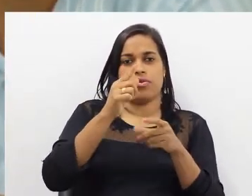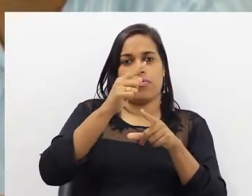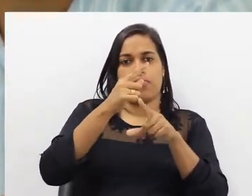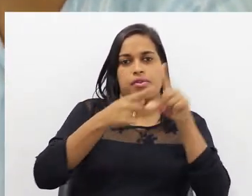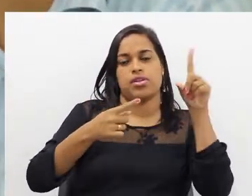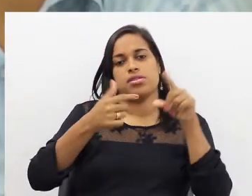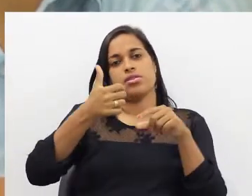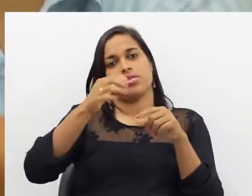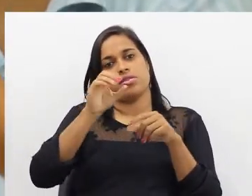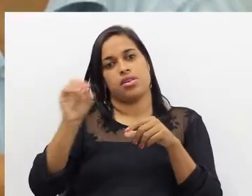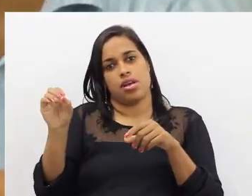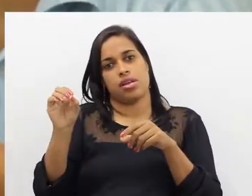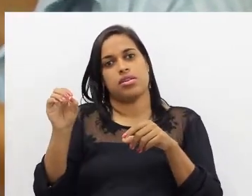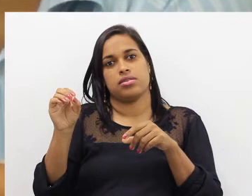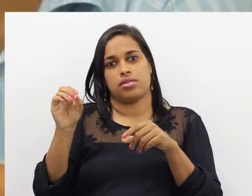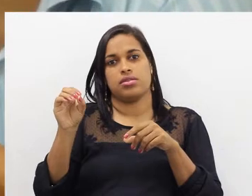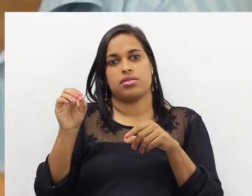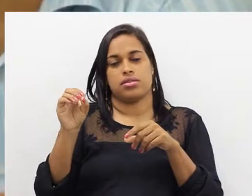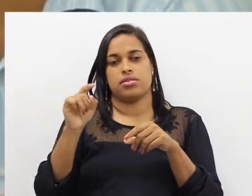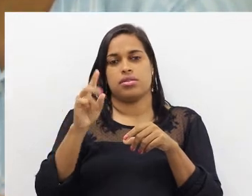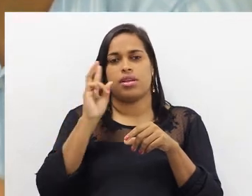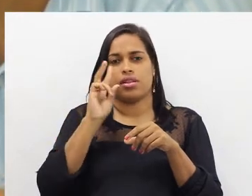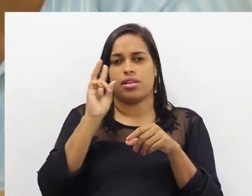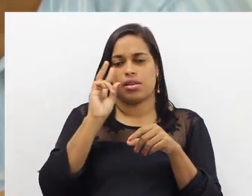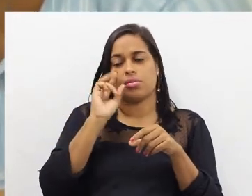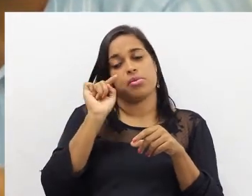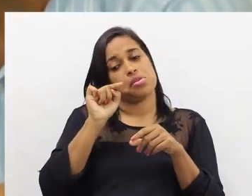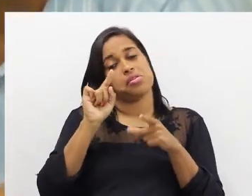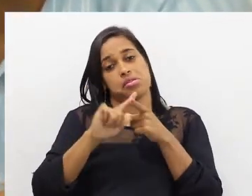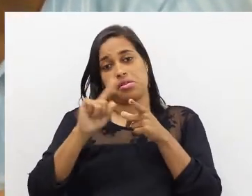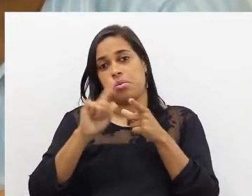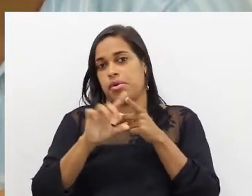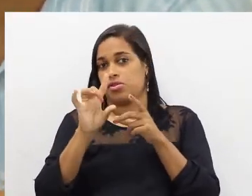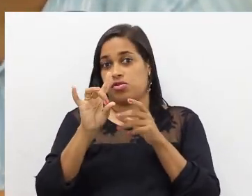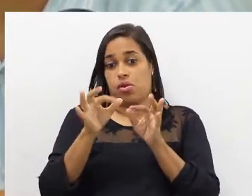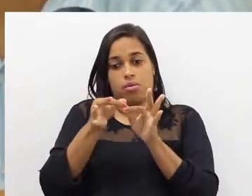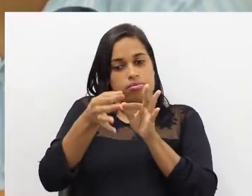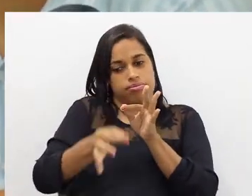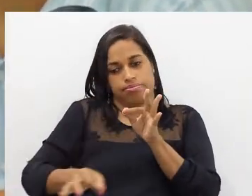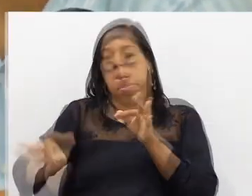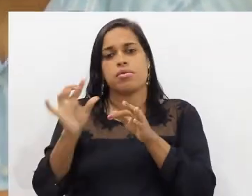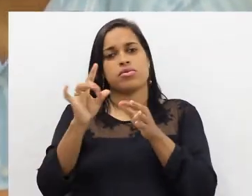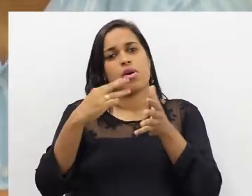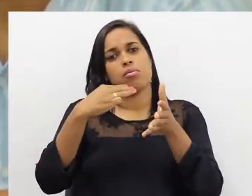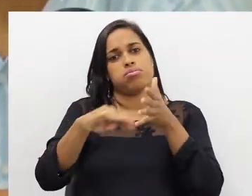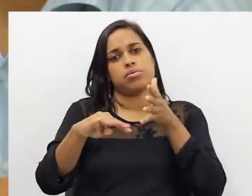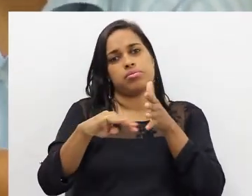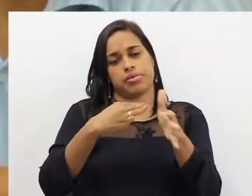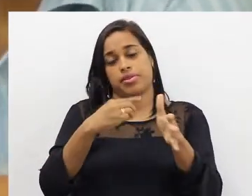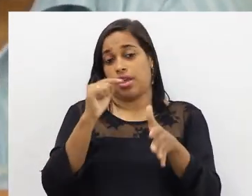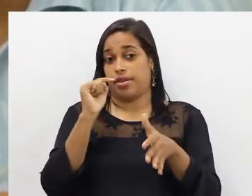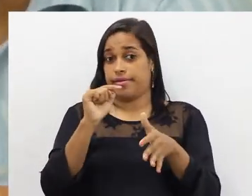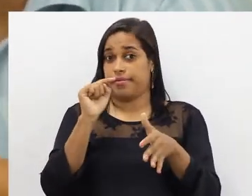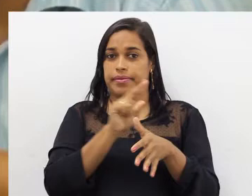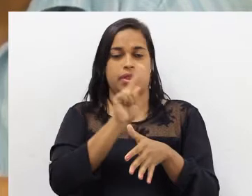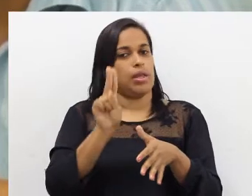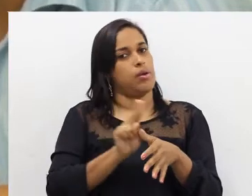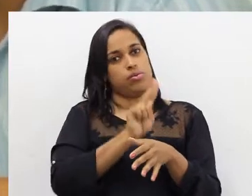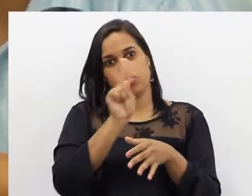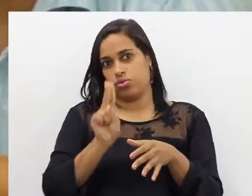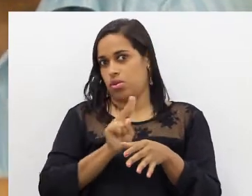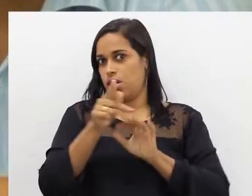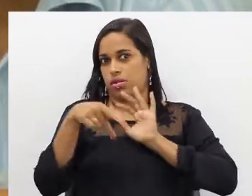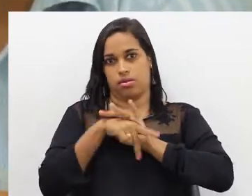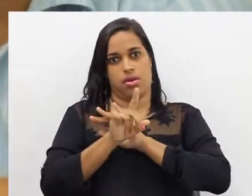correr com o bastão na mão. Então, o dado só pode trafegar nesse bastão, nesse token. Essa rede não é usual em